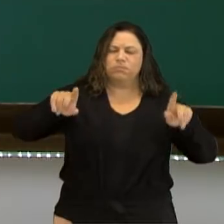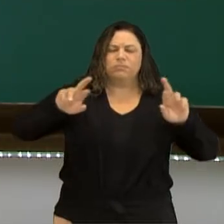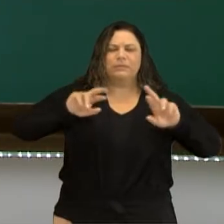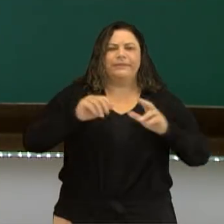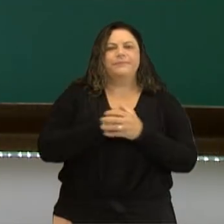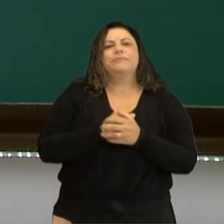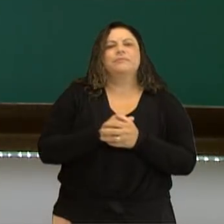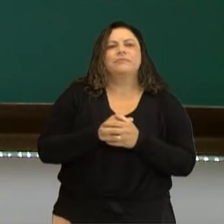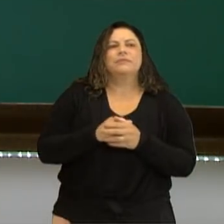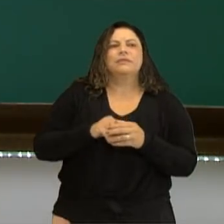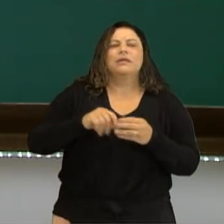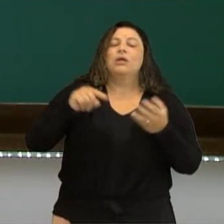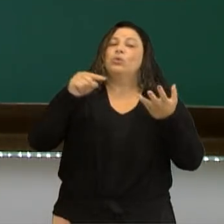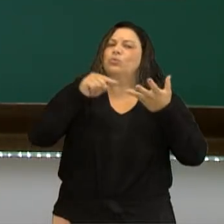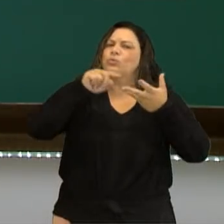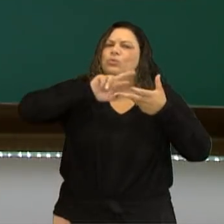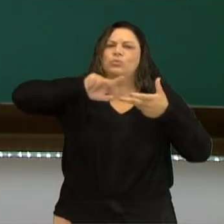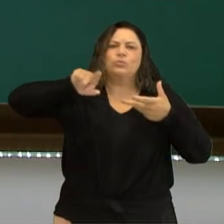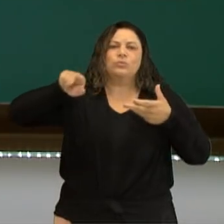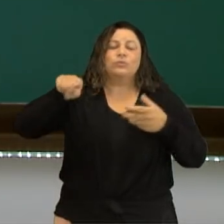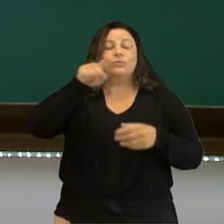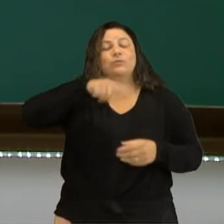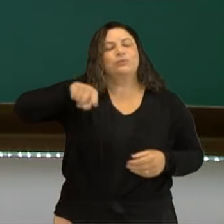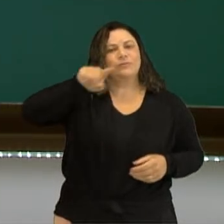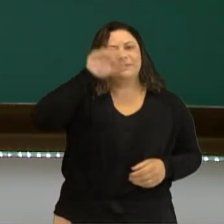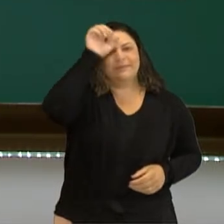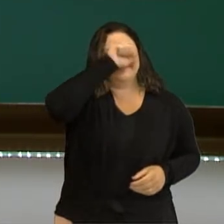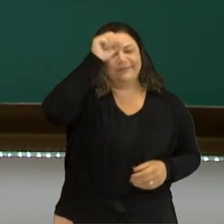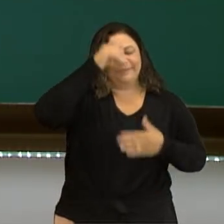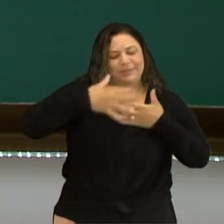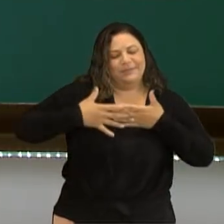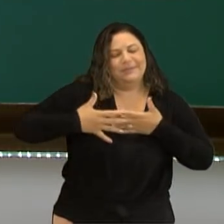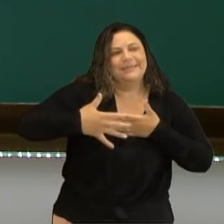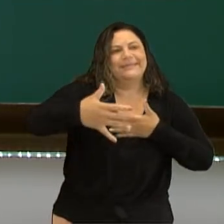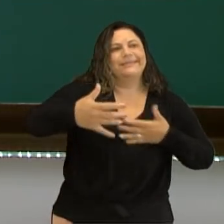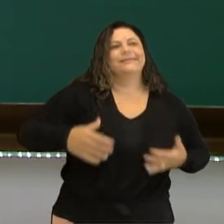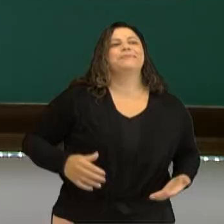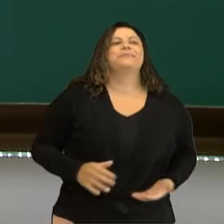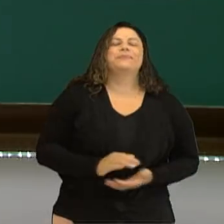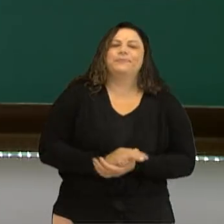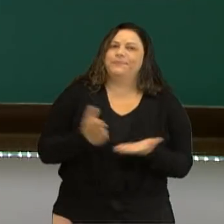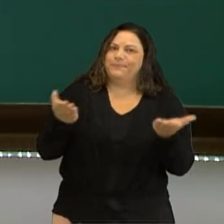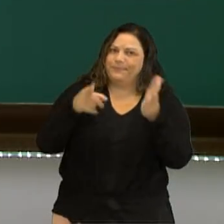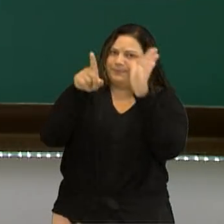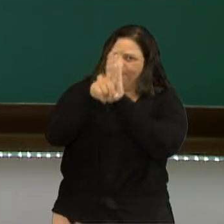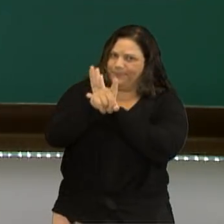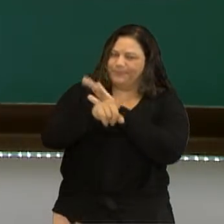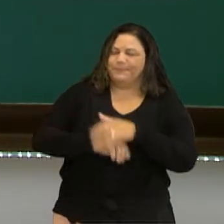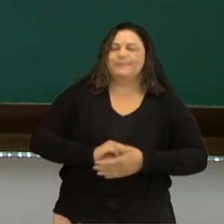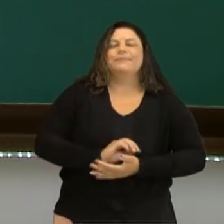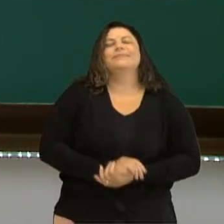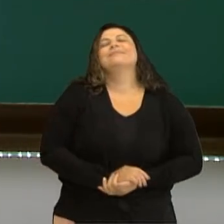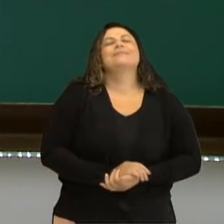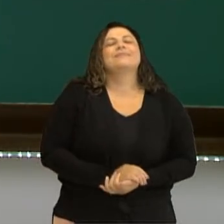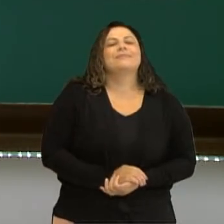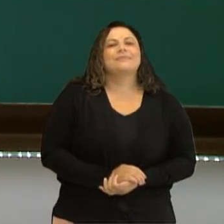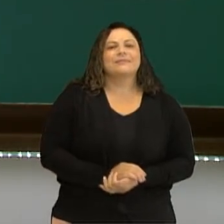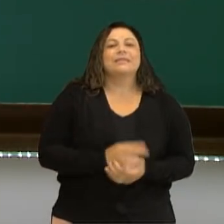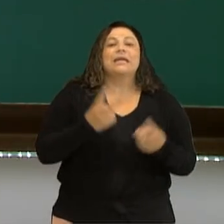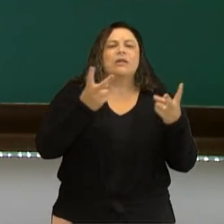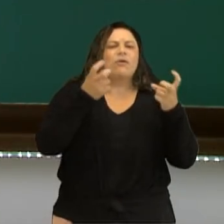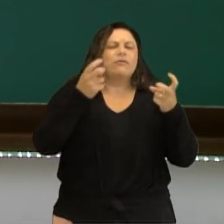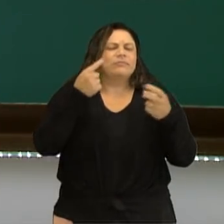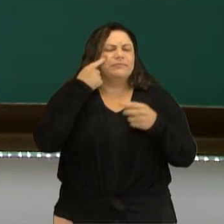são vermes. Tudo o que vocês vão aprender ao longo das aulas. Um quiz. Vamos ver se você prestou atenção nessas duas